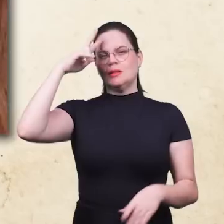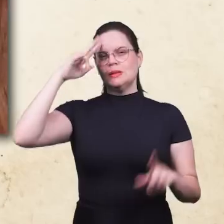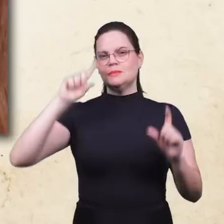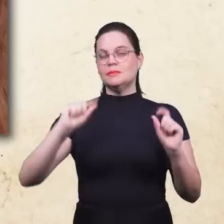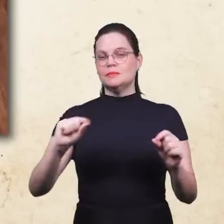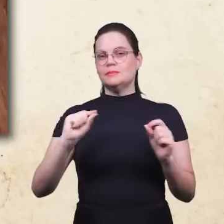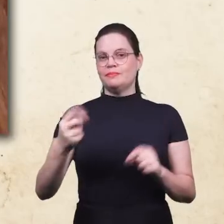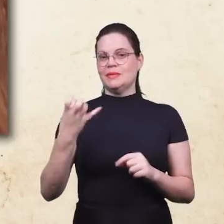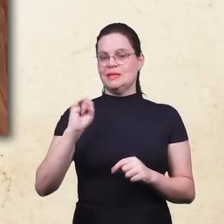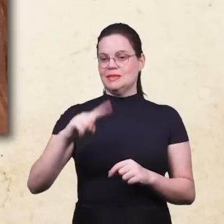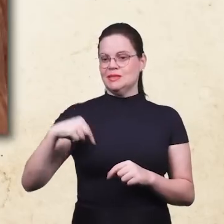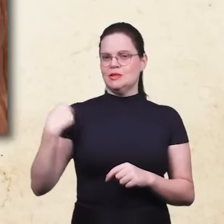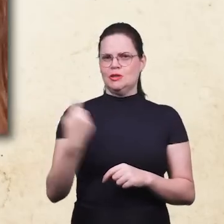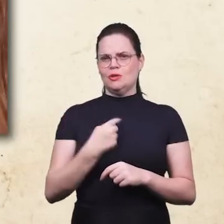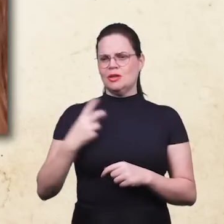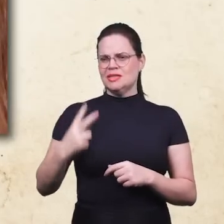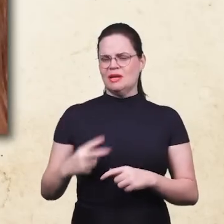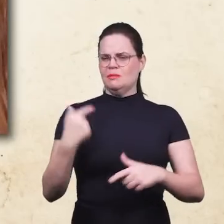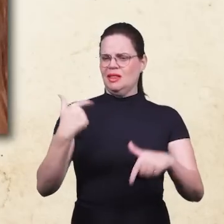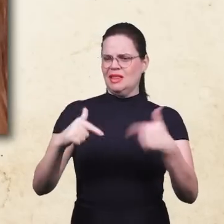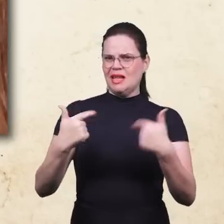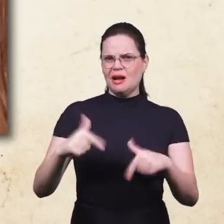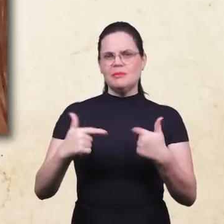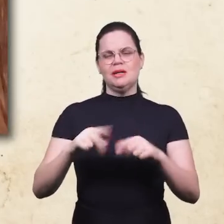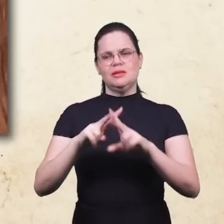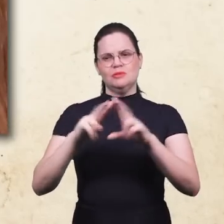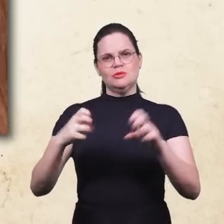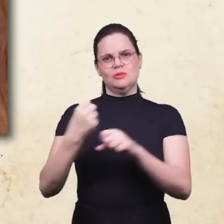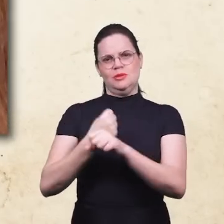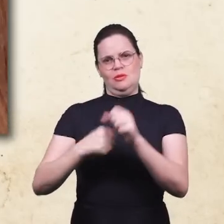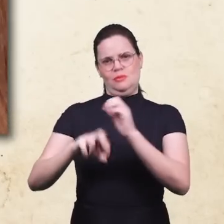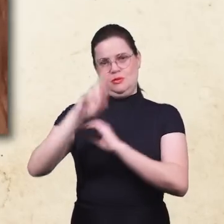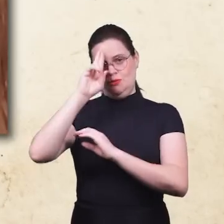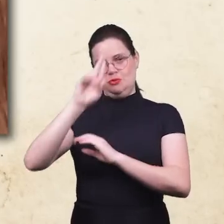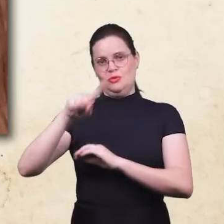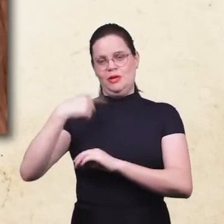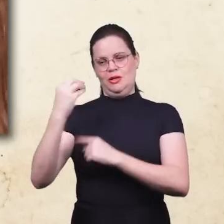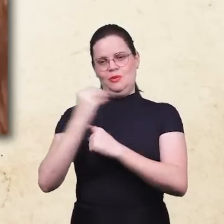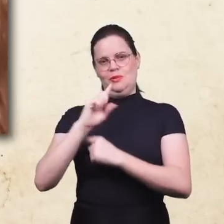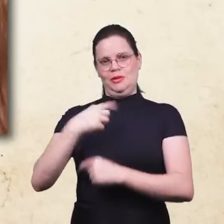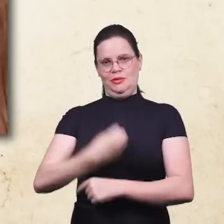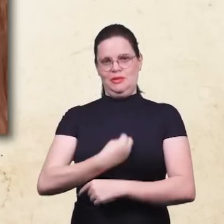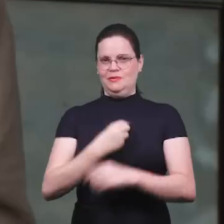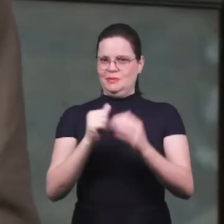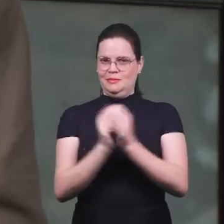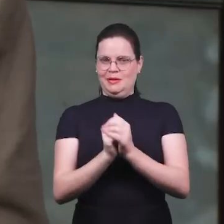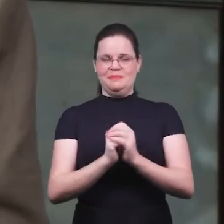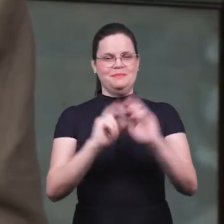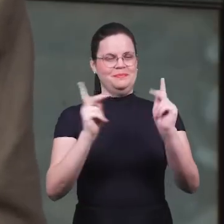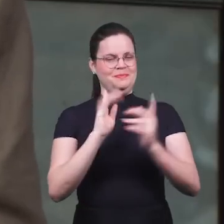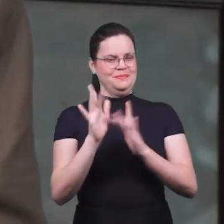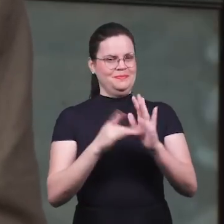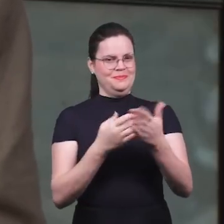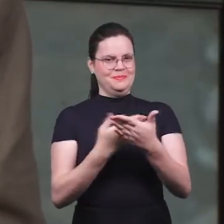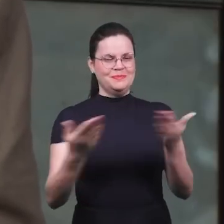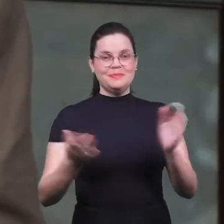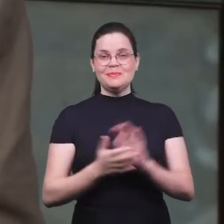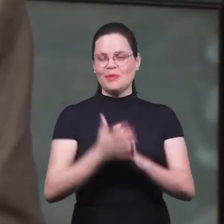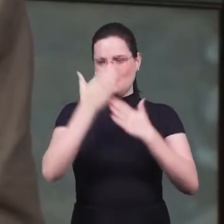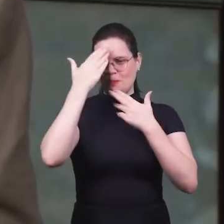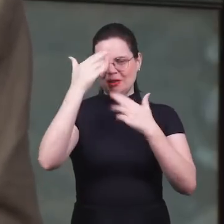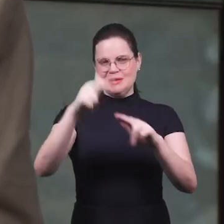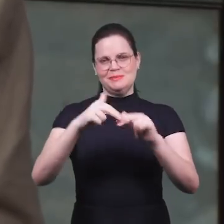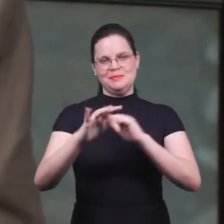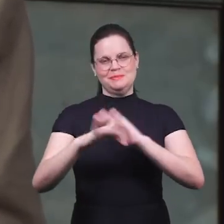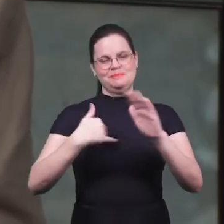se nós cuidarmos da obra do Senhor, Ele cuidará da nossa vida. Amém? A paz do Senhor Jesus. Obrigado, Isabelle, por sua